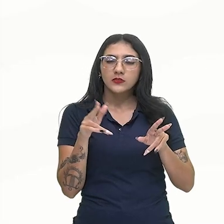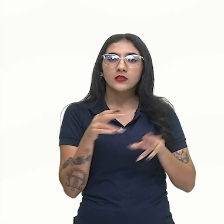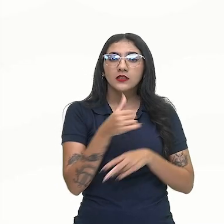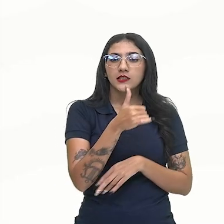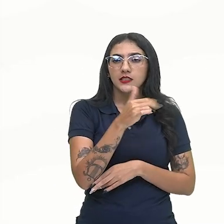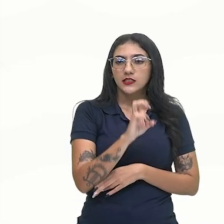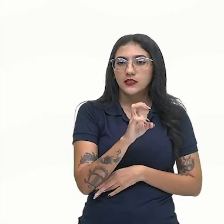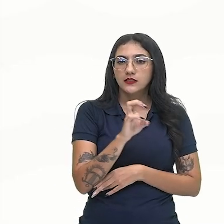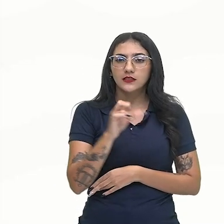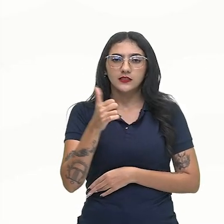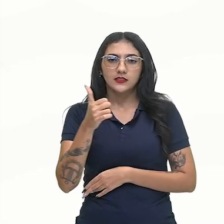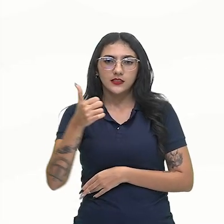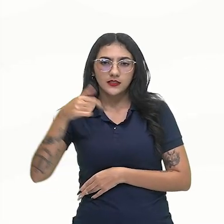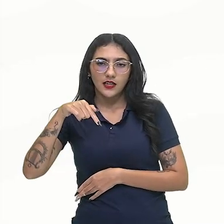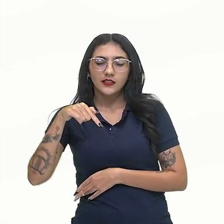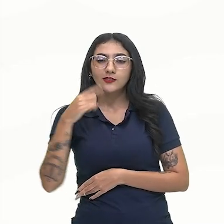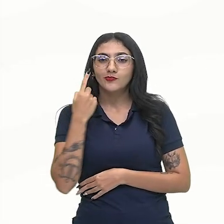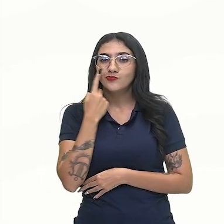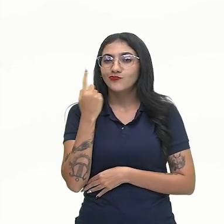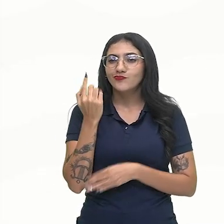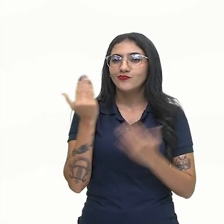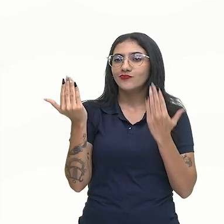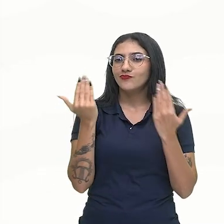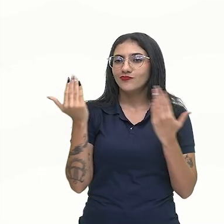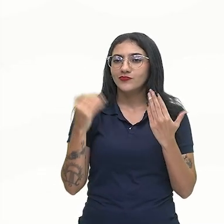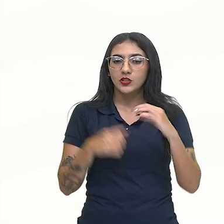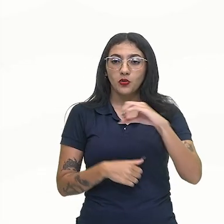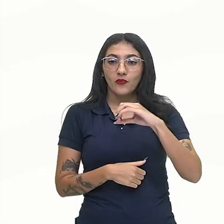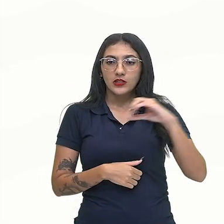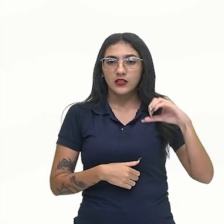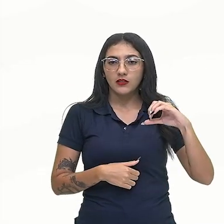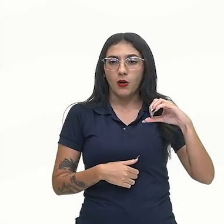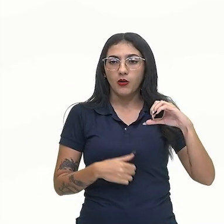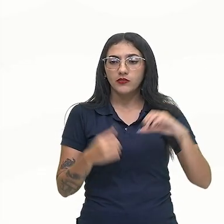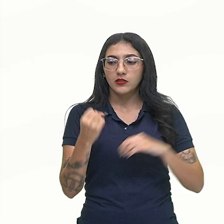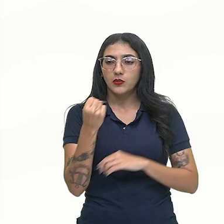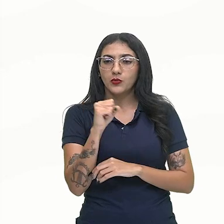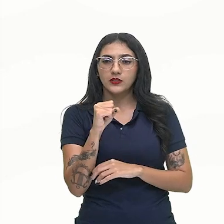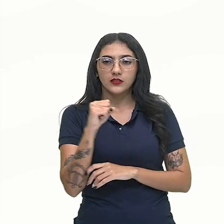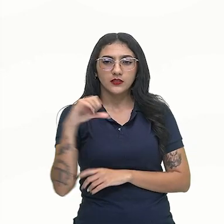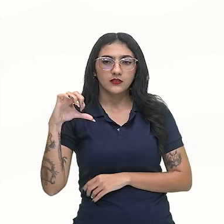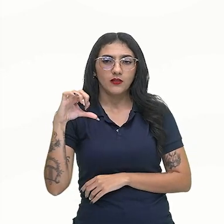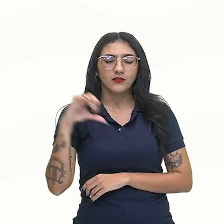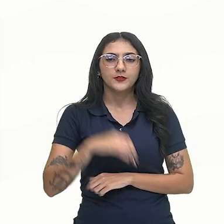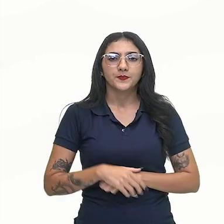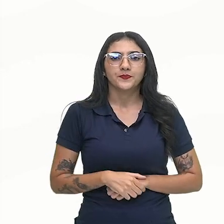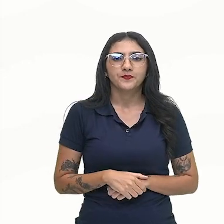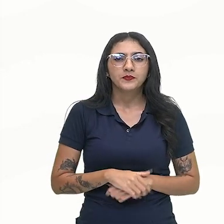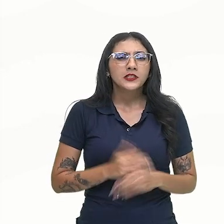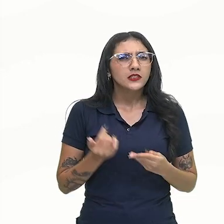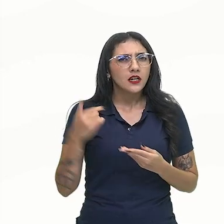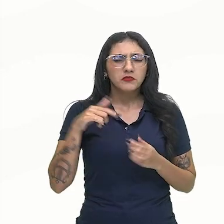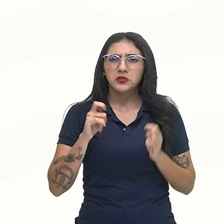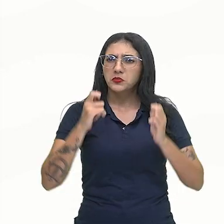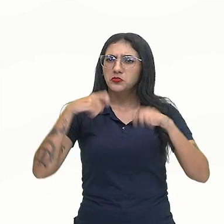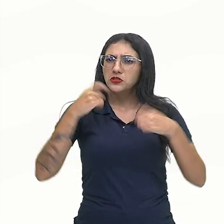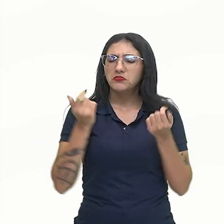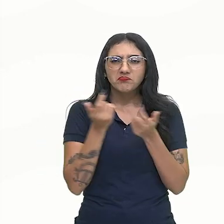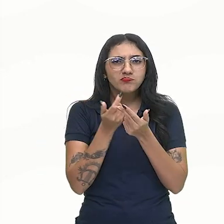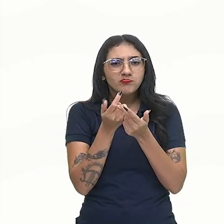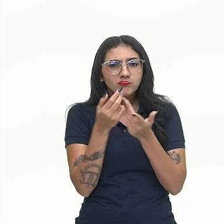17 anos. Aqui 89, aqui 99. E aí você pode fazer trazer